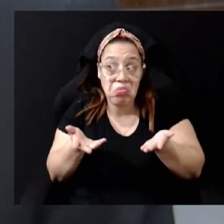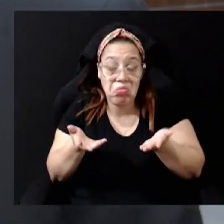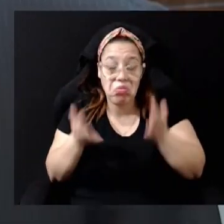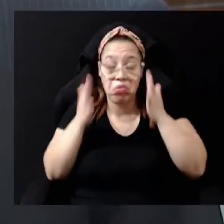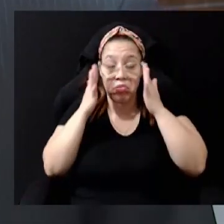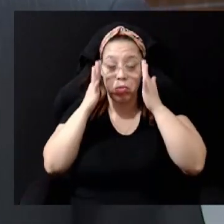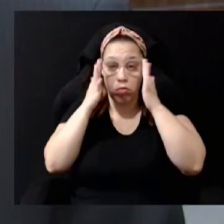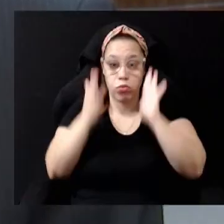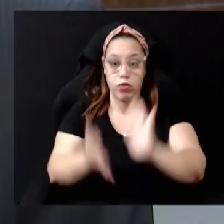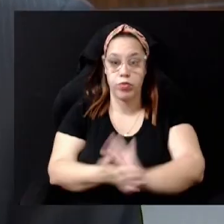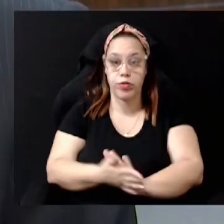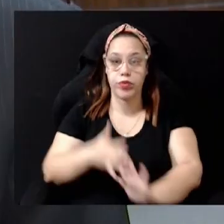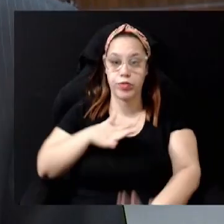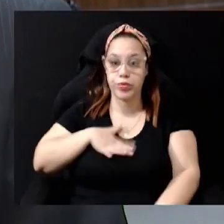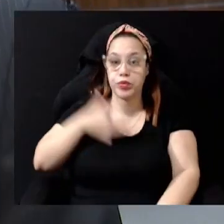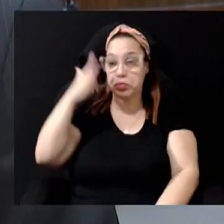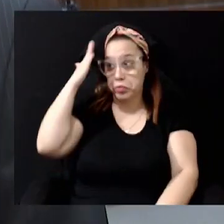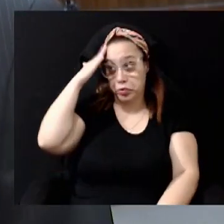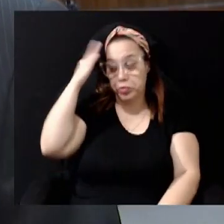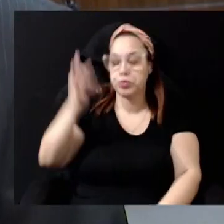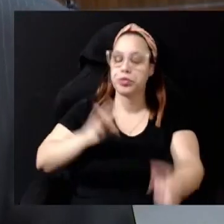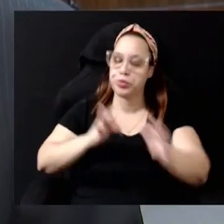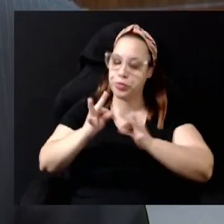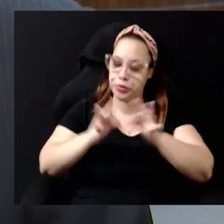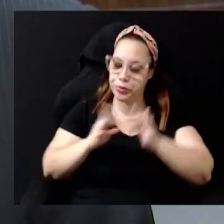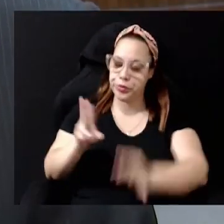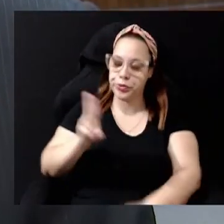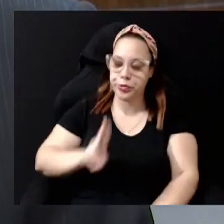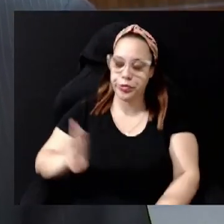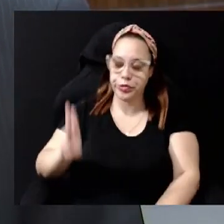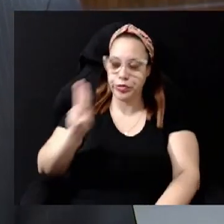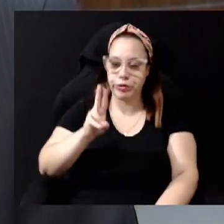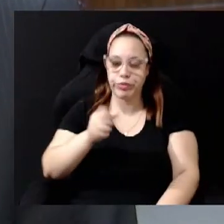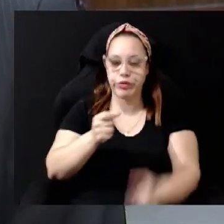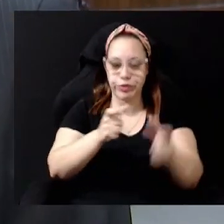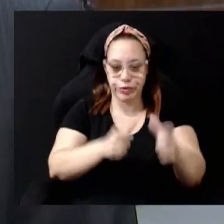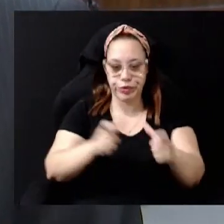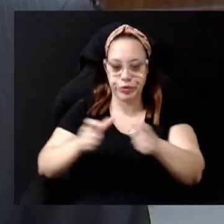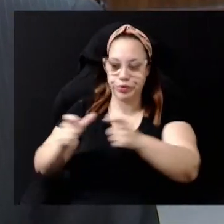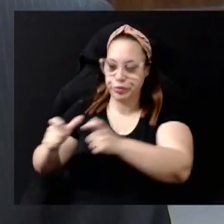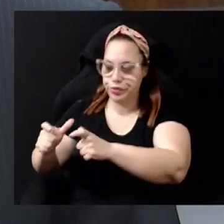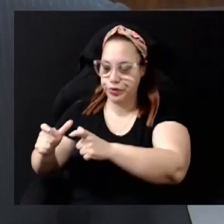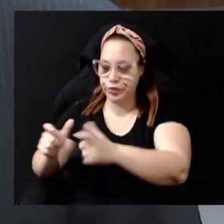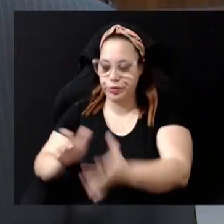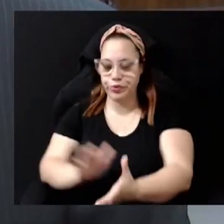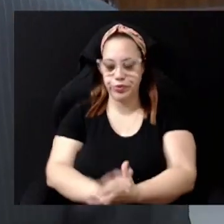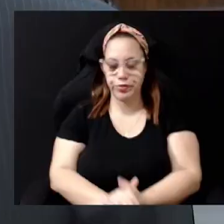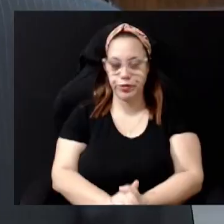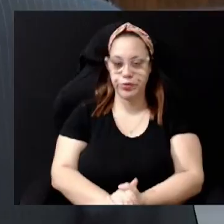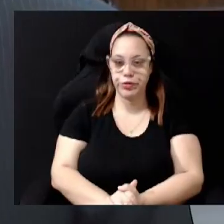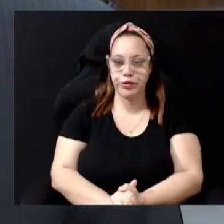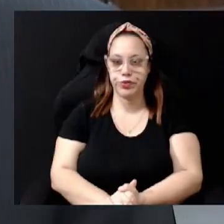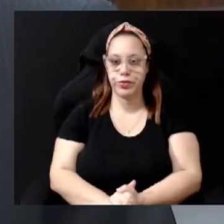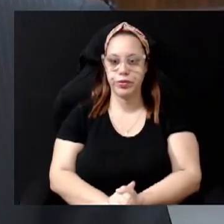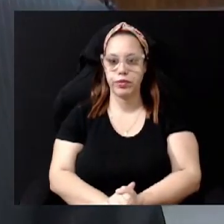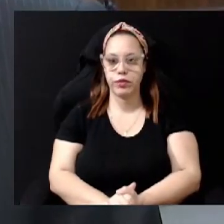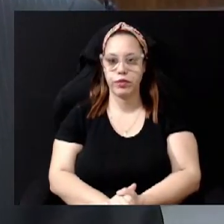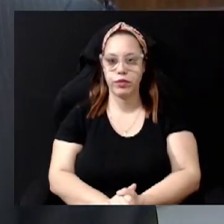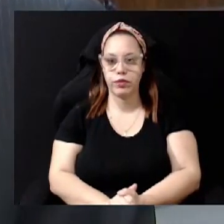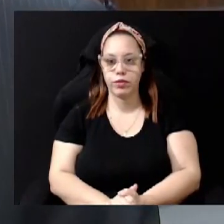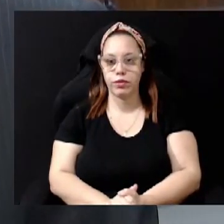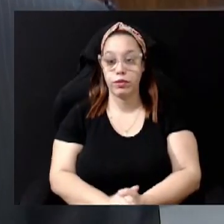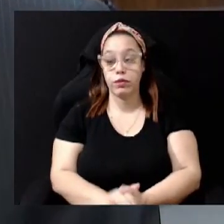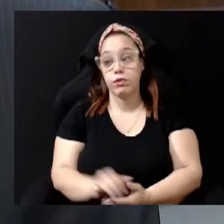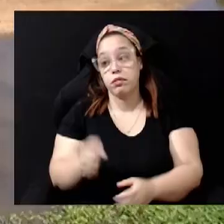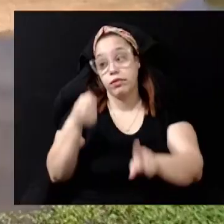de entender a técnica que vai ser utilizada para cada um dos piscinões. Isso vai interferir na